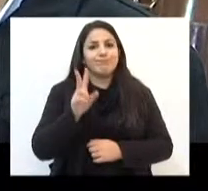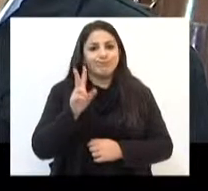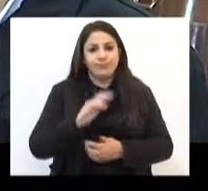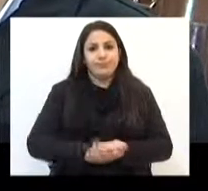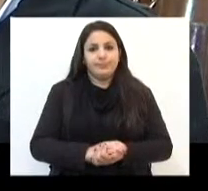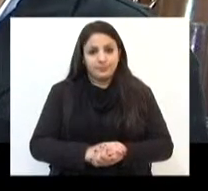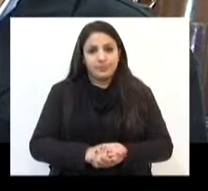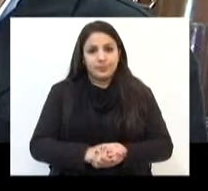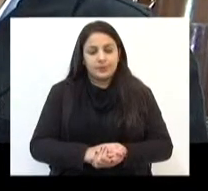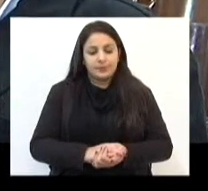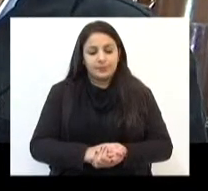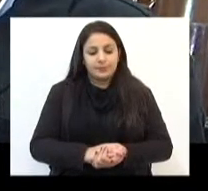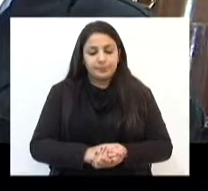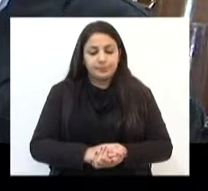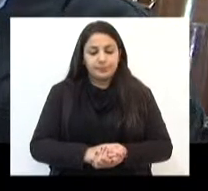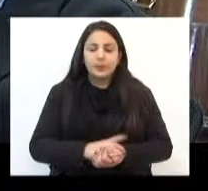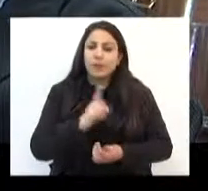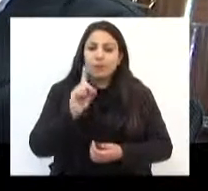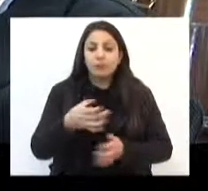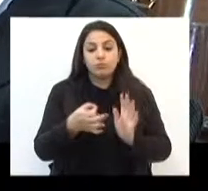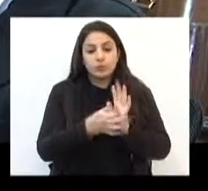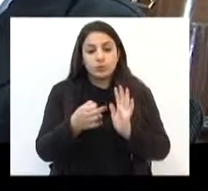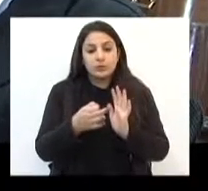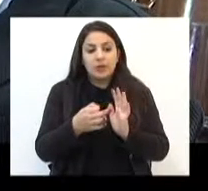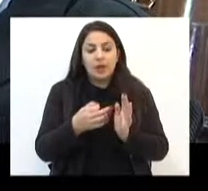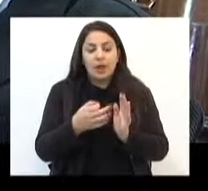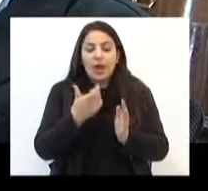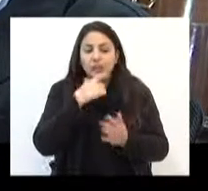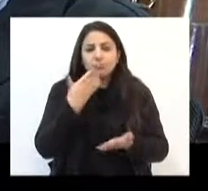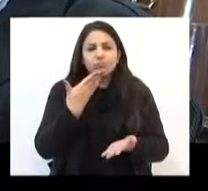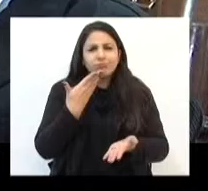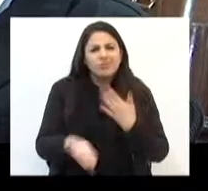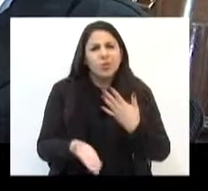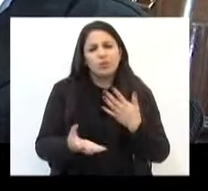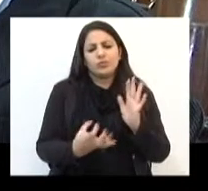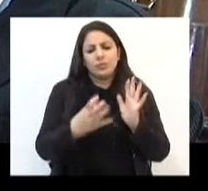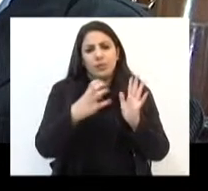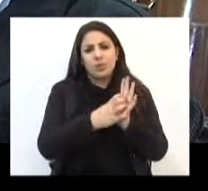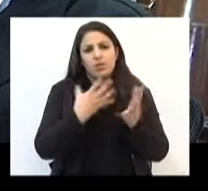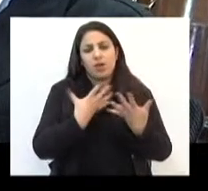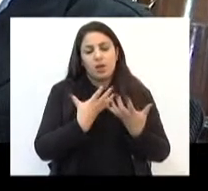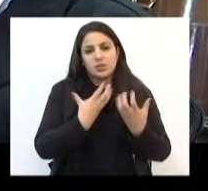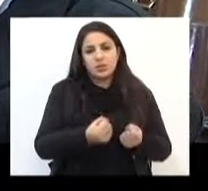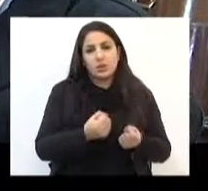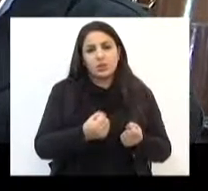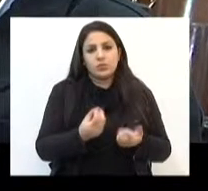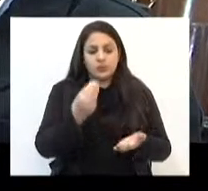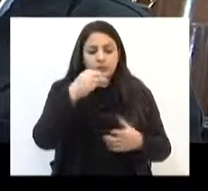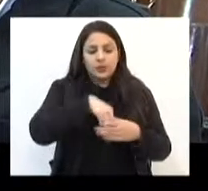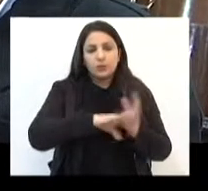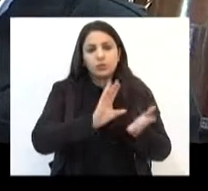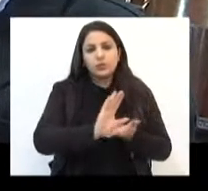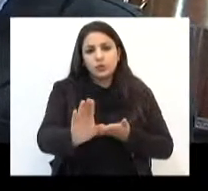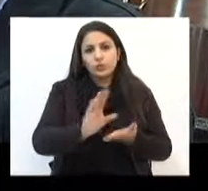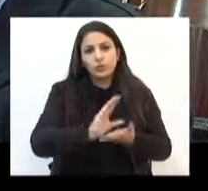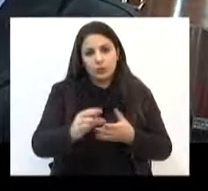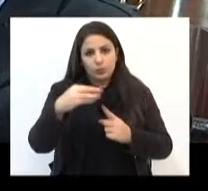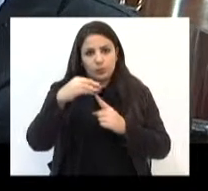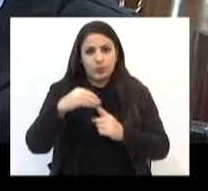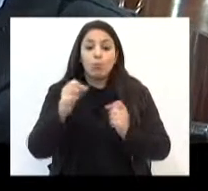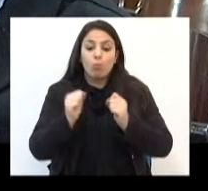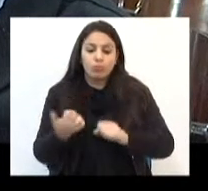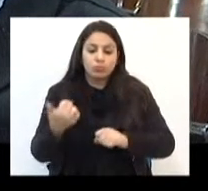nas especificações ela trata de um material muito caro, que é o acrílico, né? E dentro de uma espessura de 2